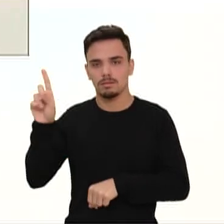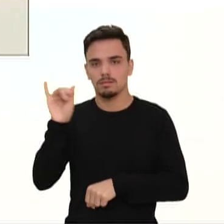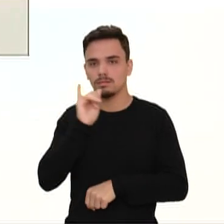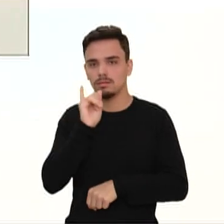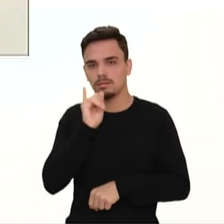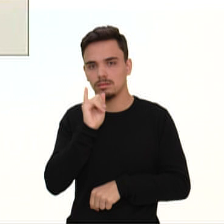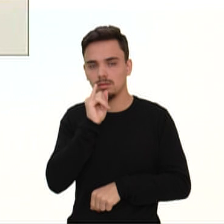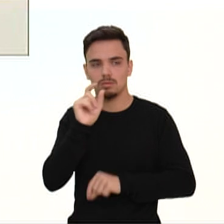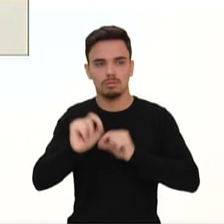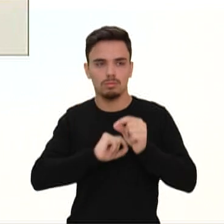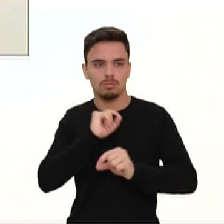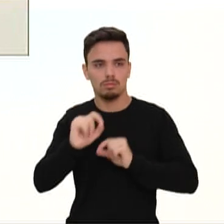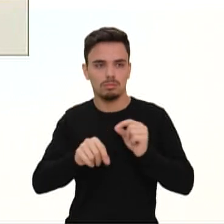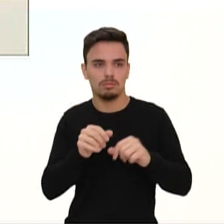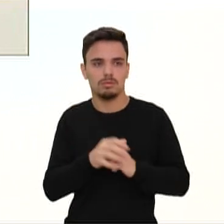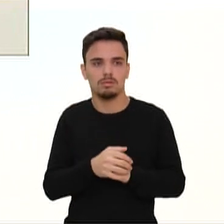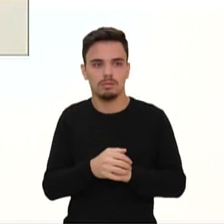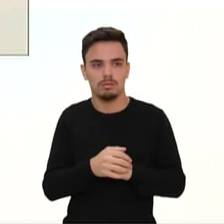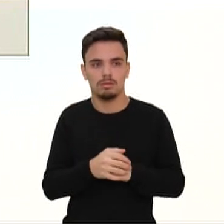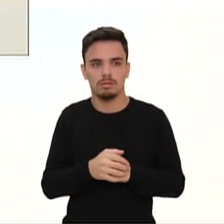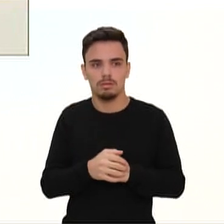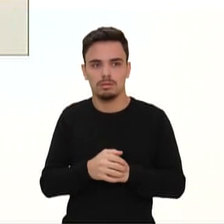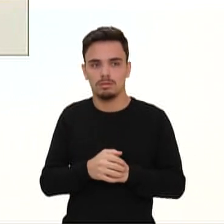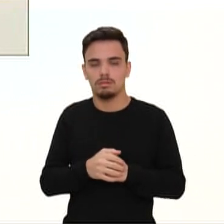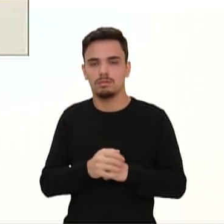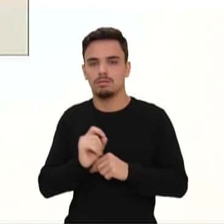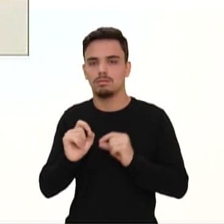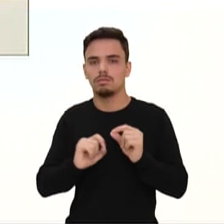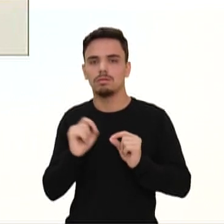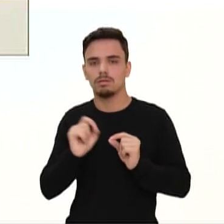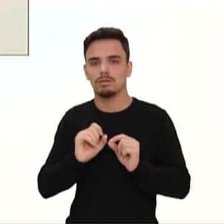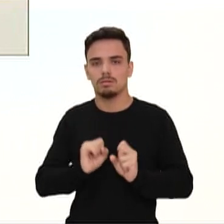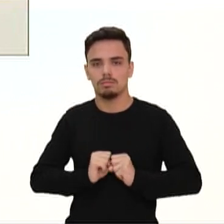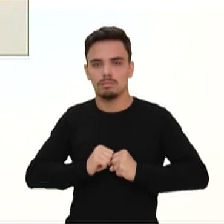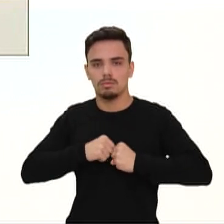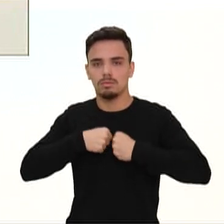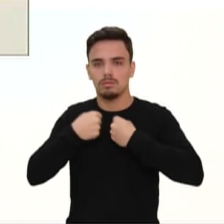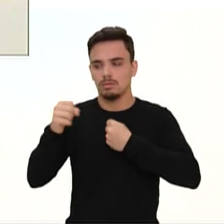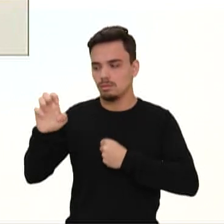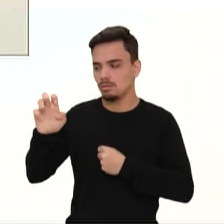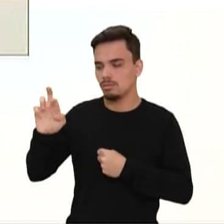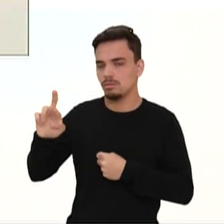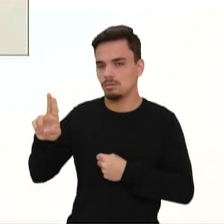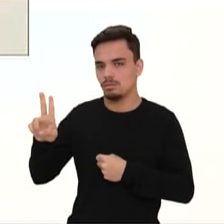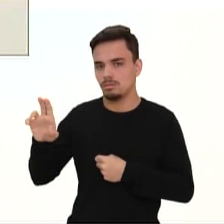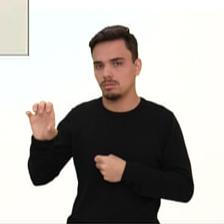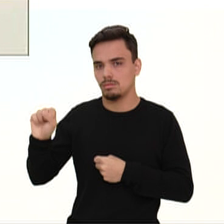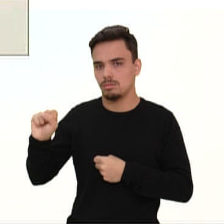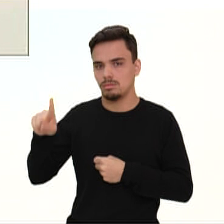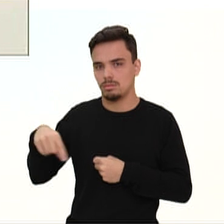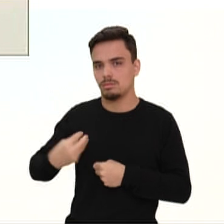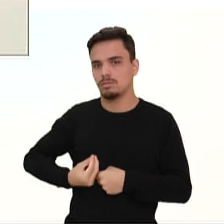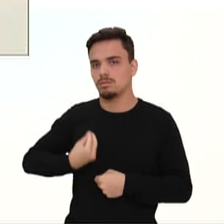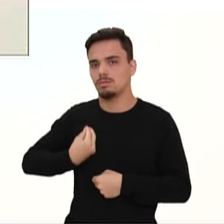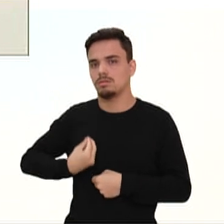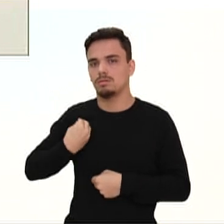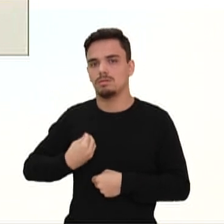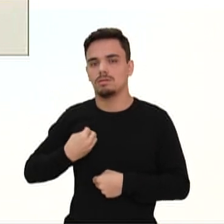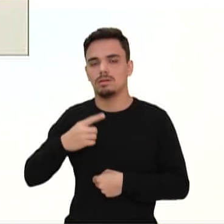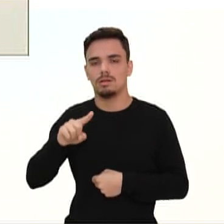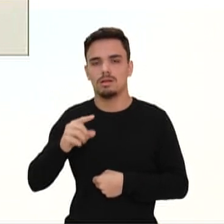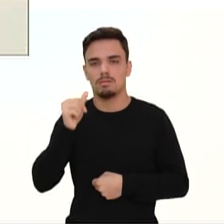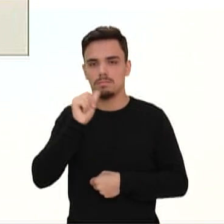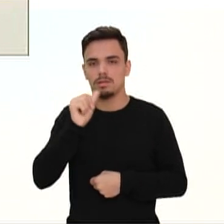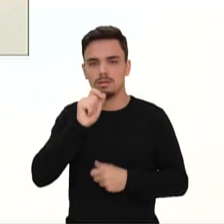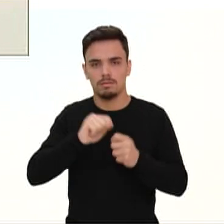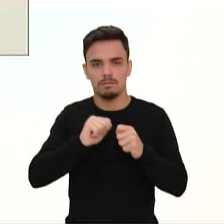do que seria o impulso Eros e o impulso Thanatos. O impulso Eros, ou o impulso de vida, seria o que a menina